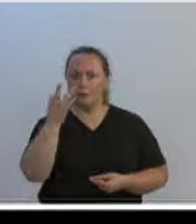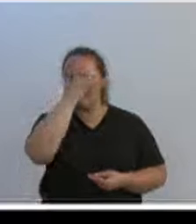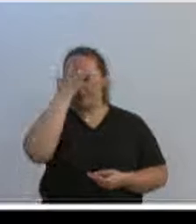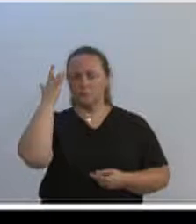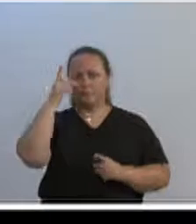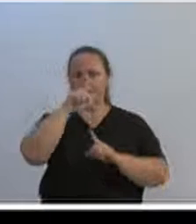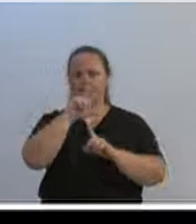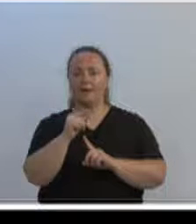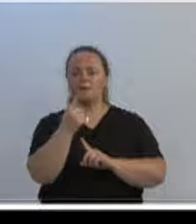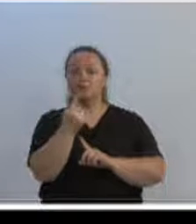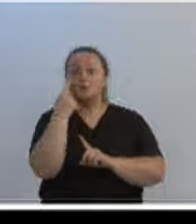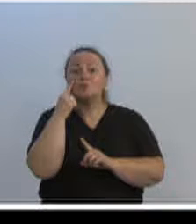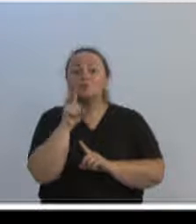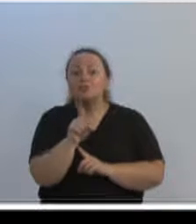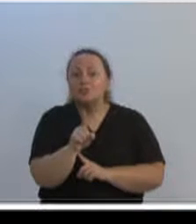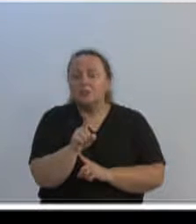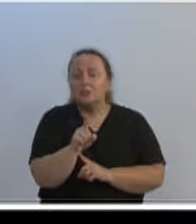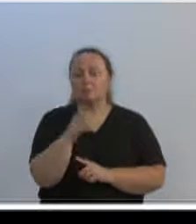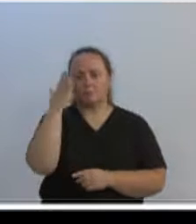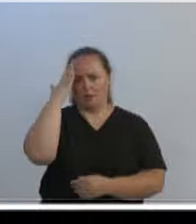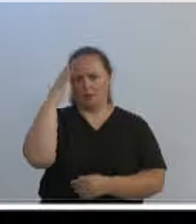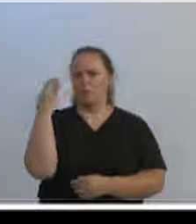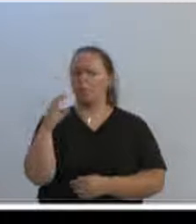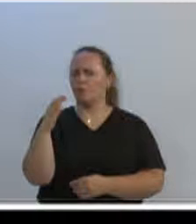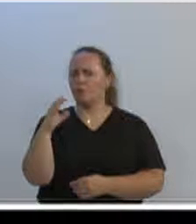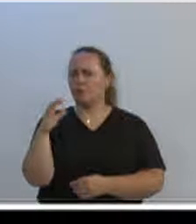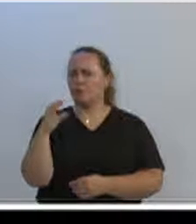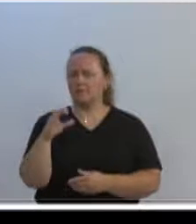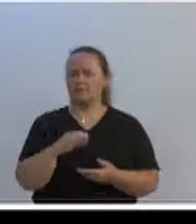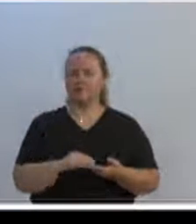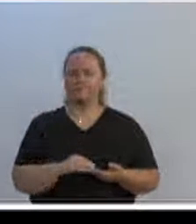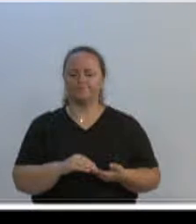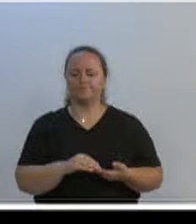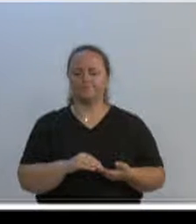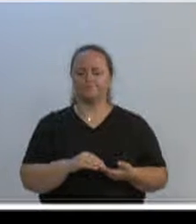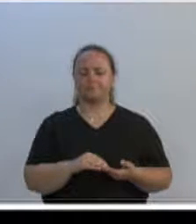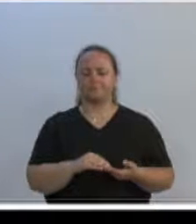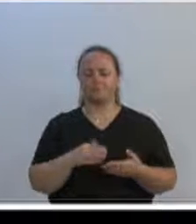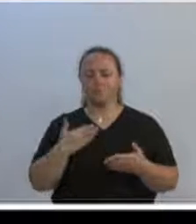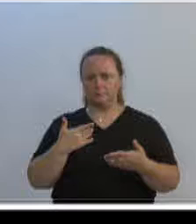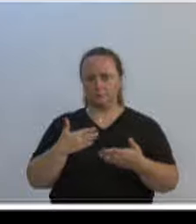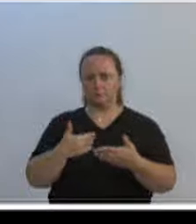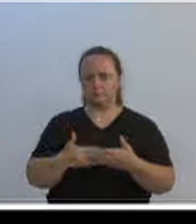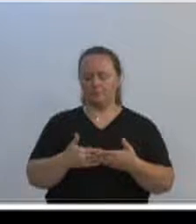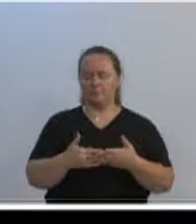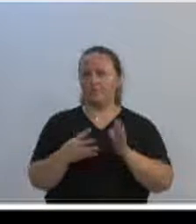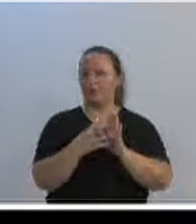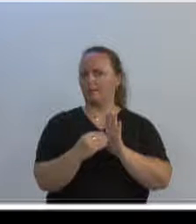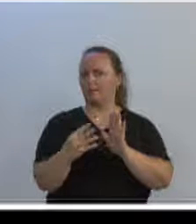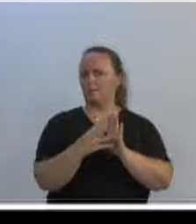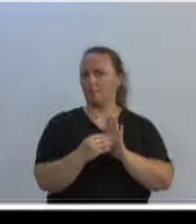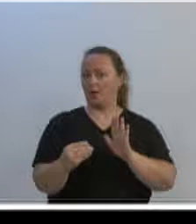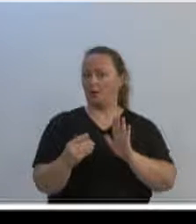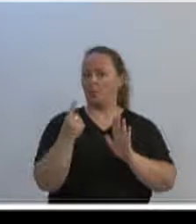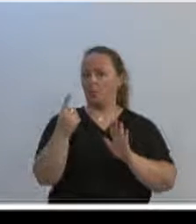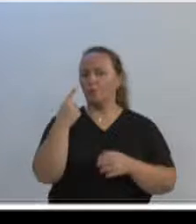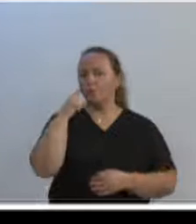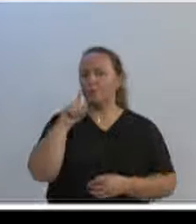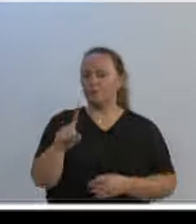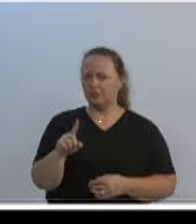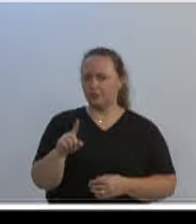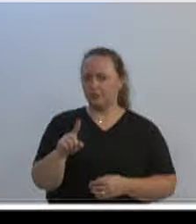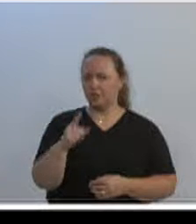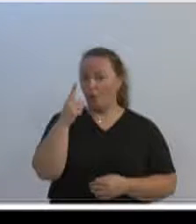dia. Tem também de Curitiba, que era considerado até então exemplo. Por dia,